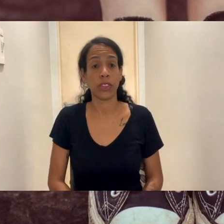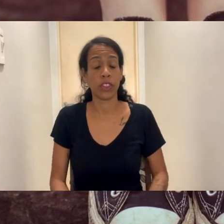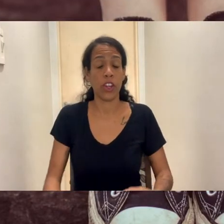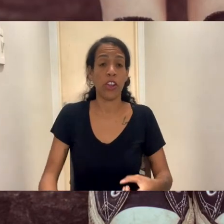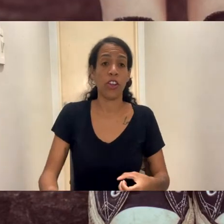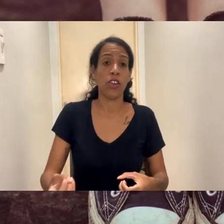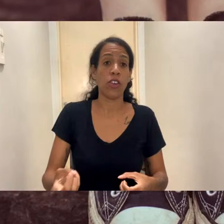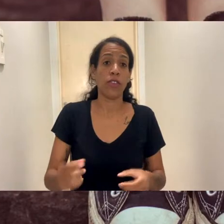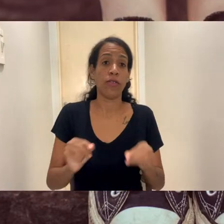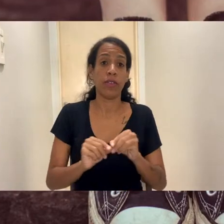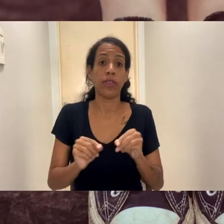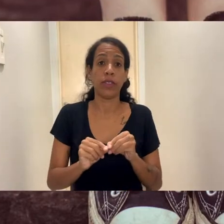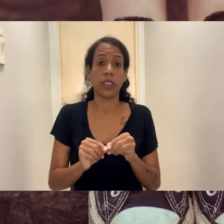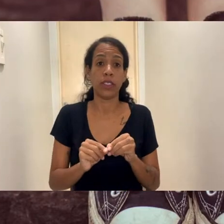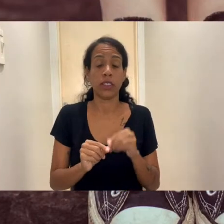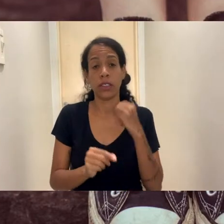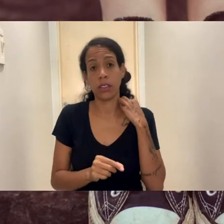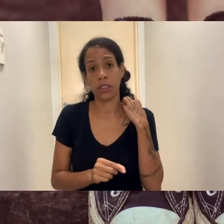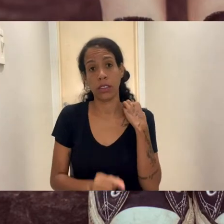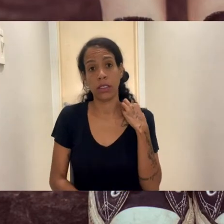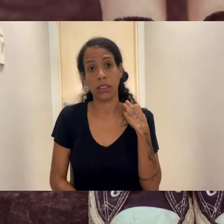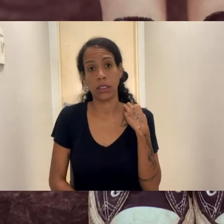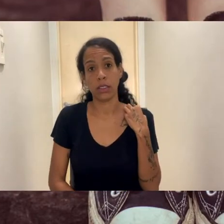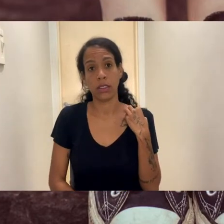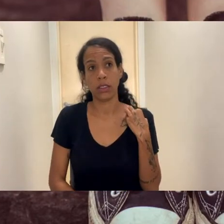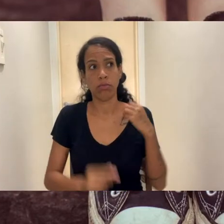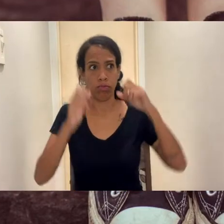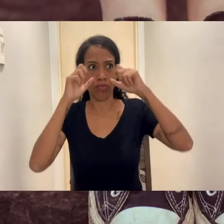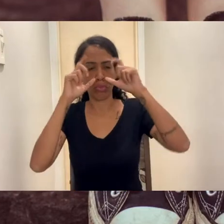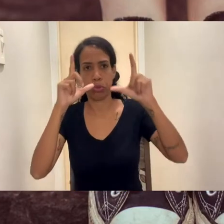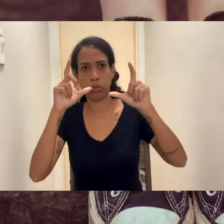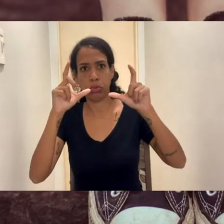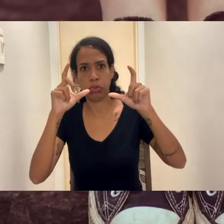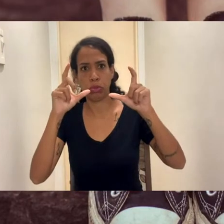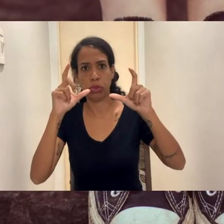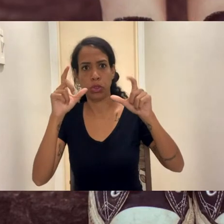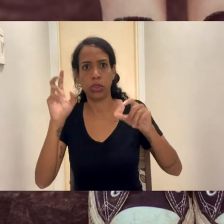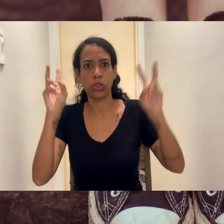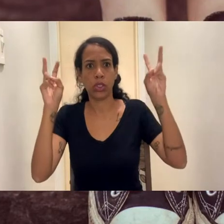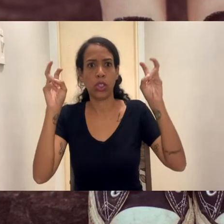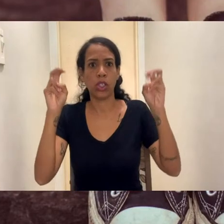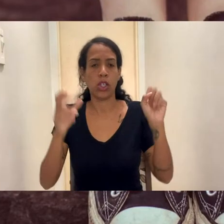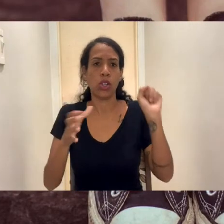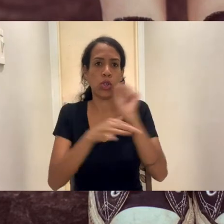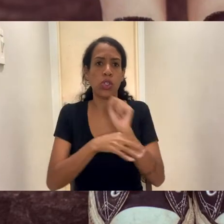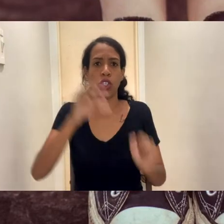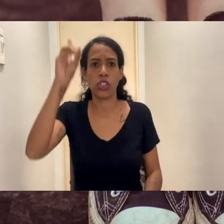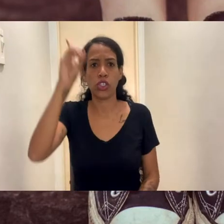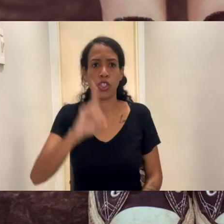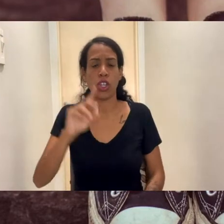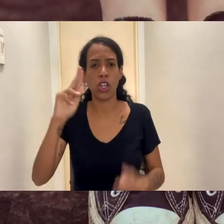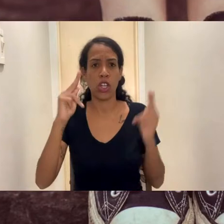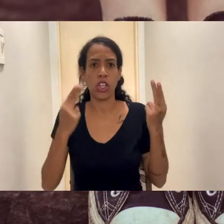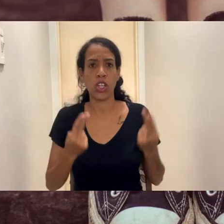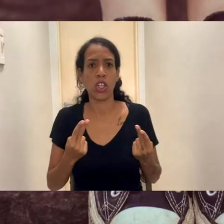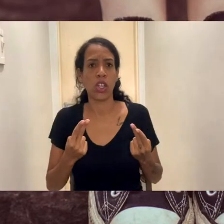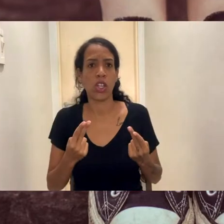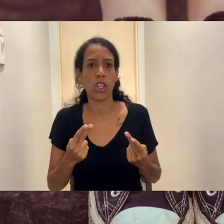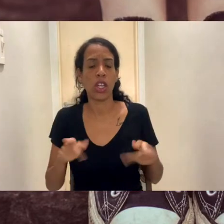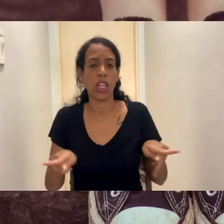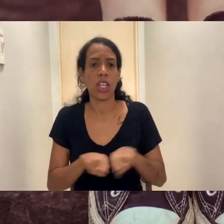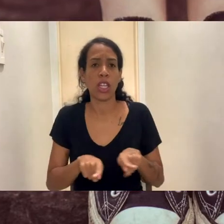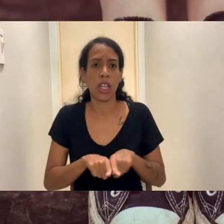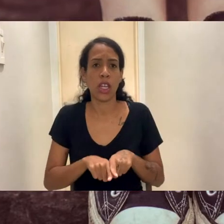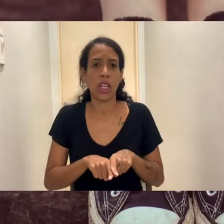voltada para uma atenção às questões de garantia de direitos e menos ainda para uma